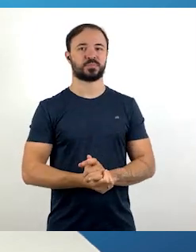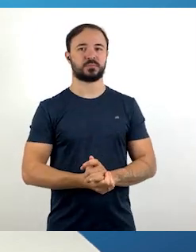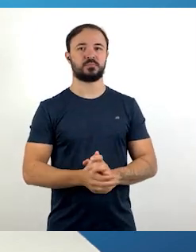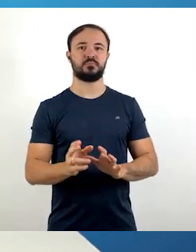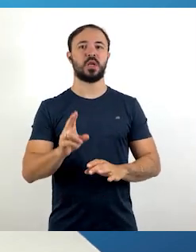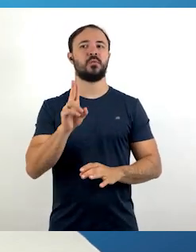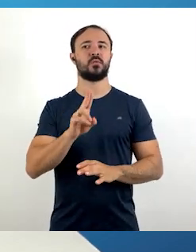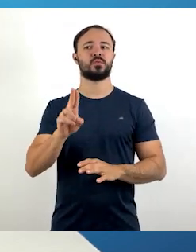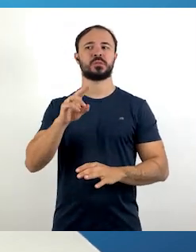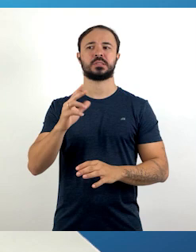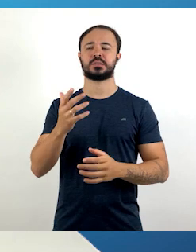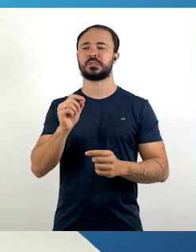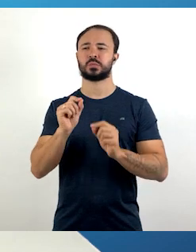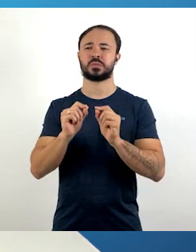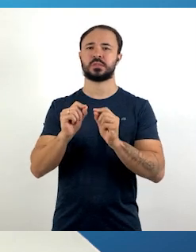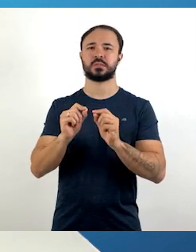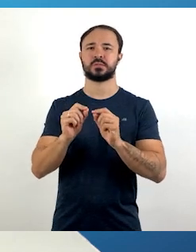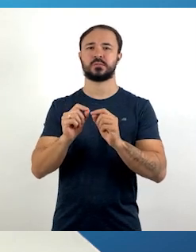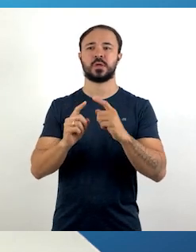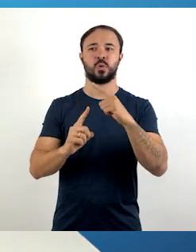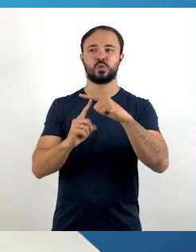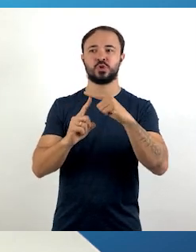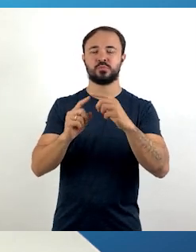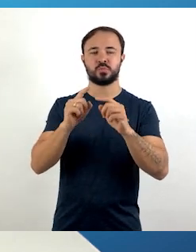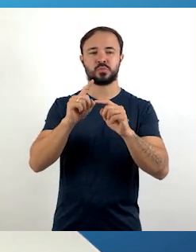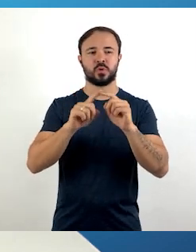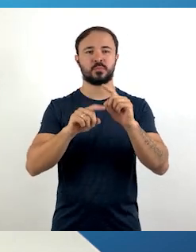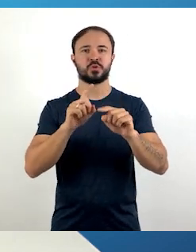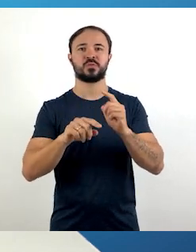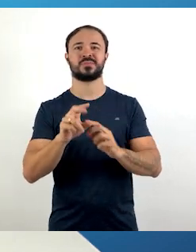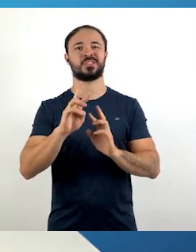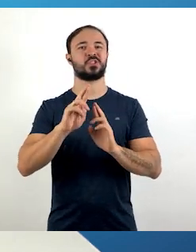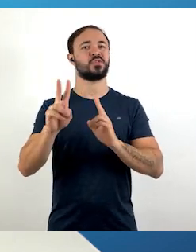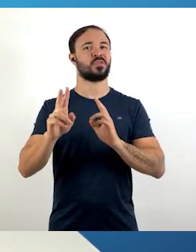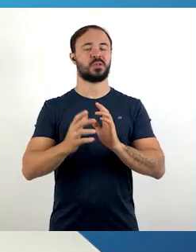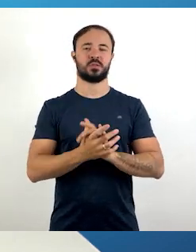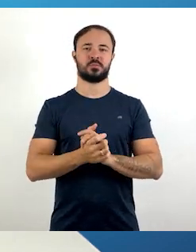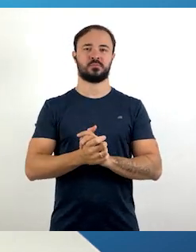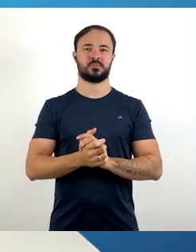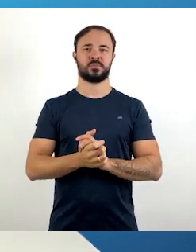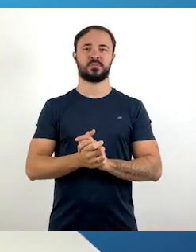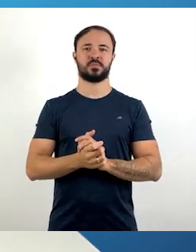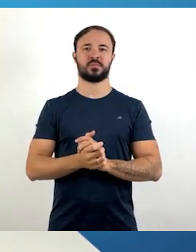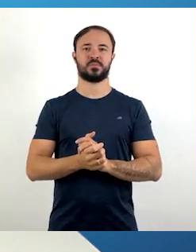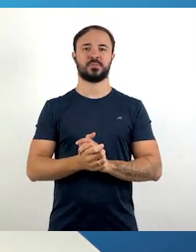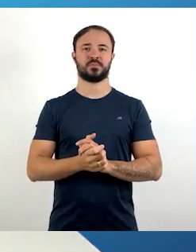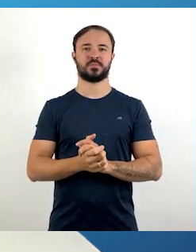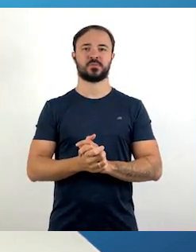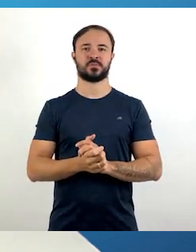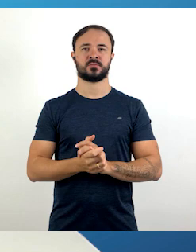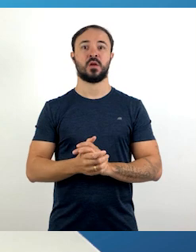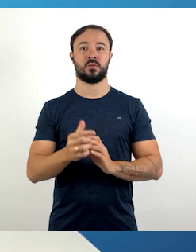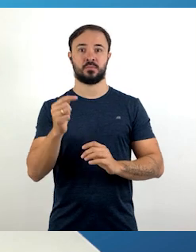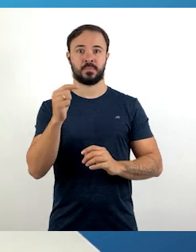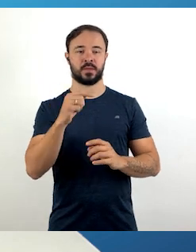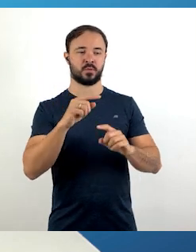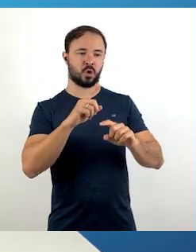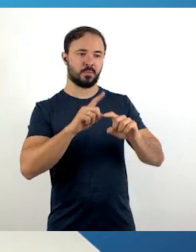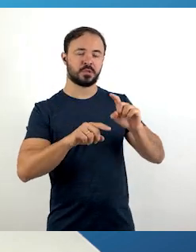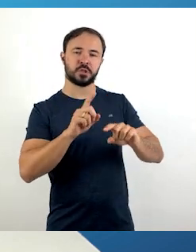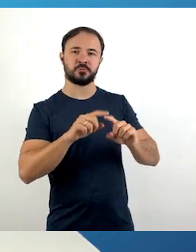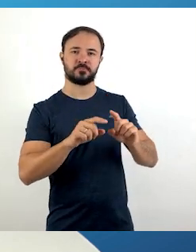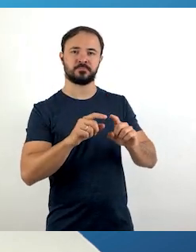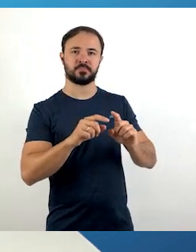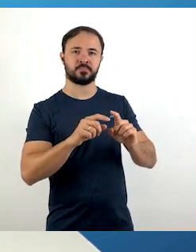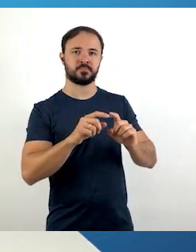usar um pino diferente. Aqui nós vamos utilizar um eixo, vamos utilizar um pino que ele